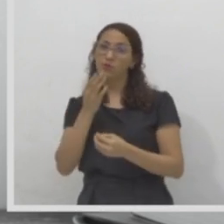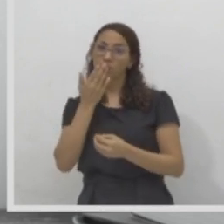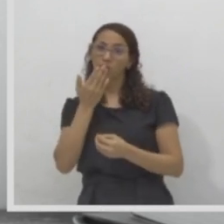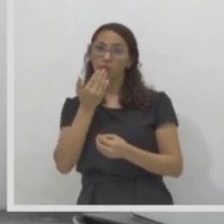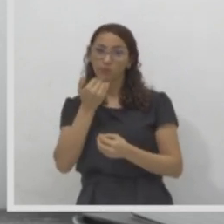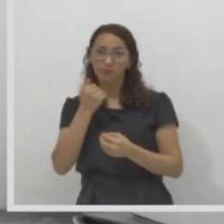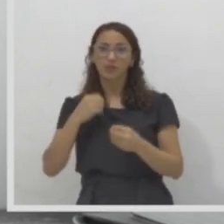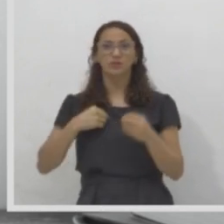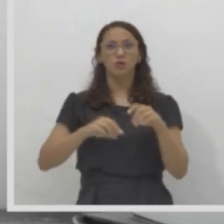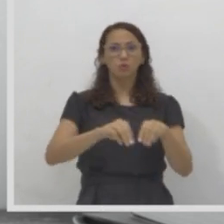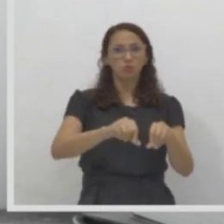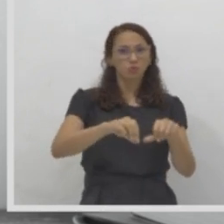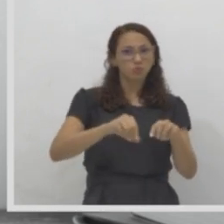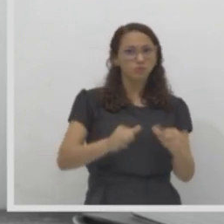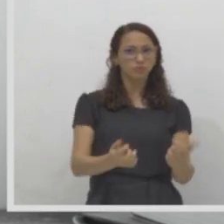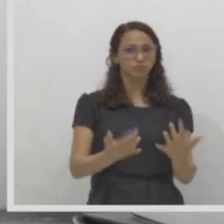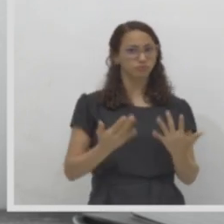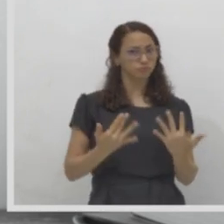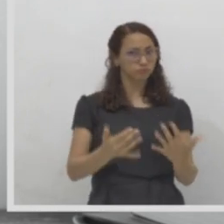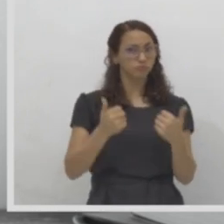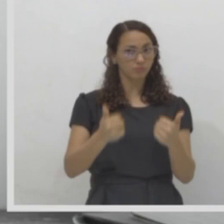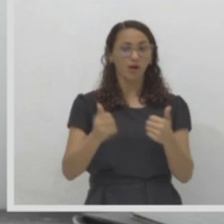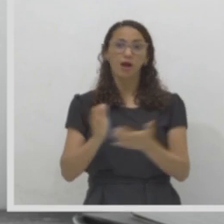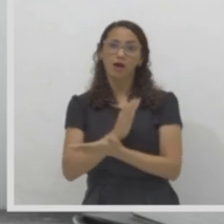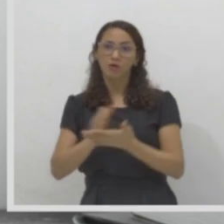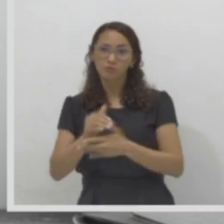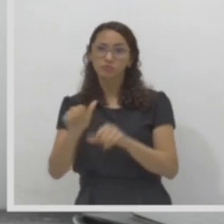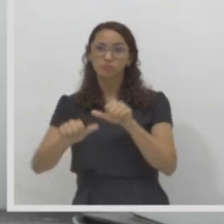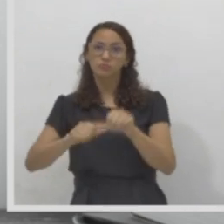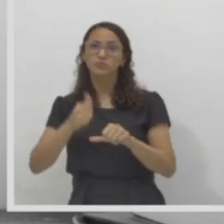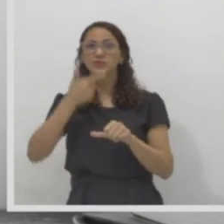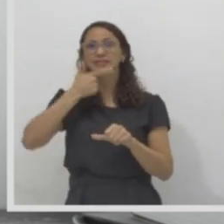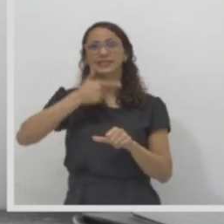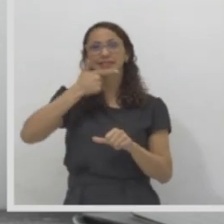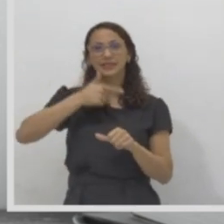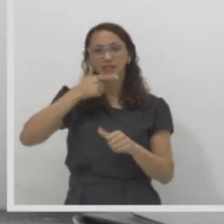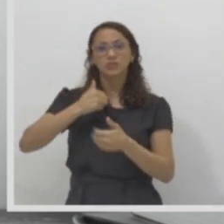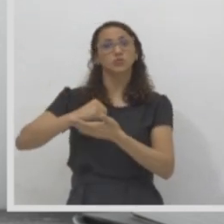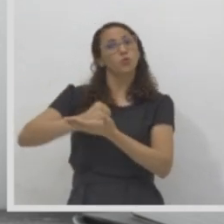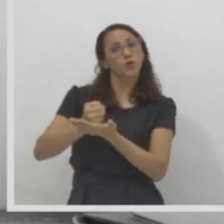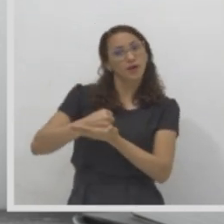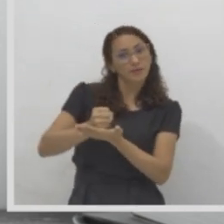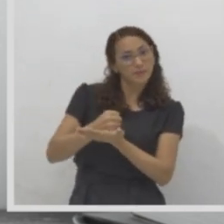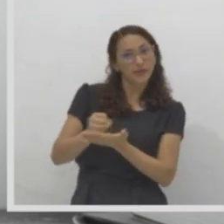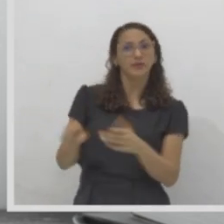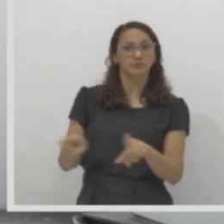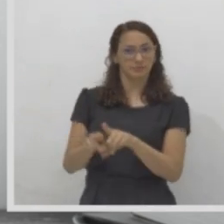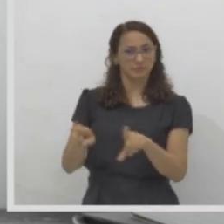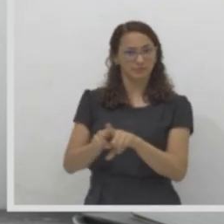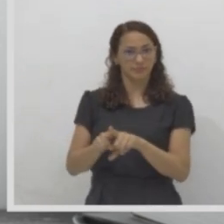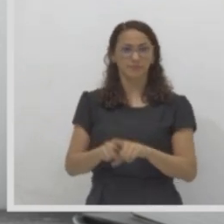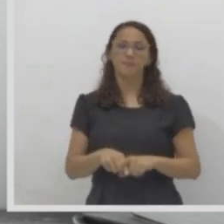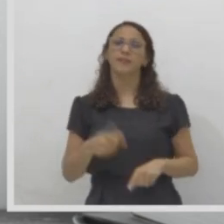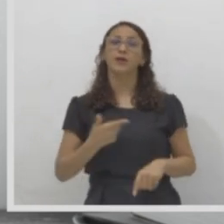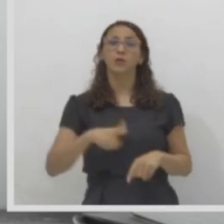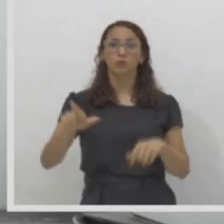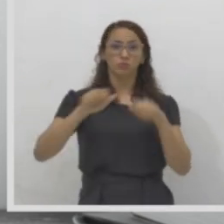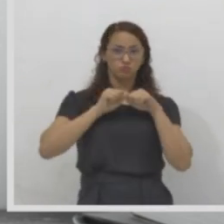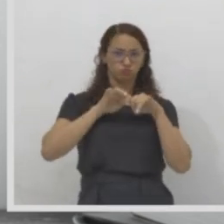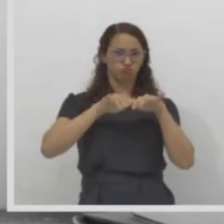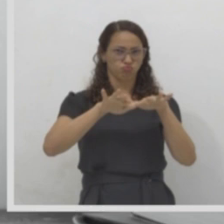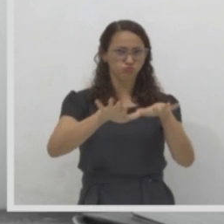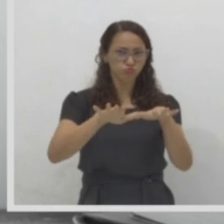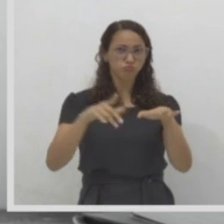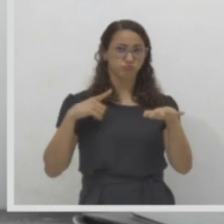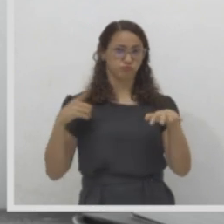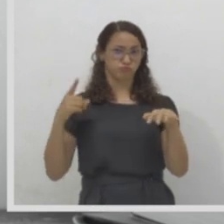para produzir queijos e na fabricação de antibióticos. Também vimos que há várias formas de contaminação por micro-organismos, como,